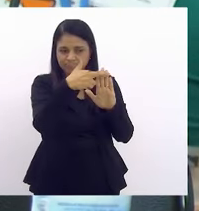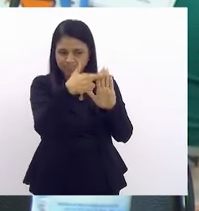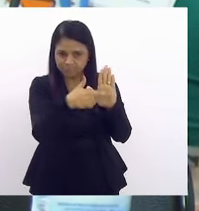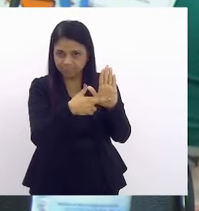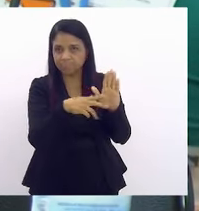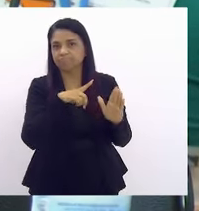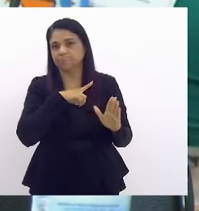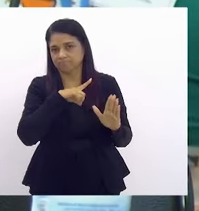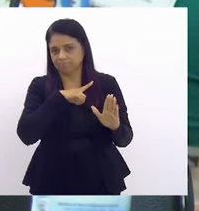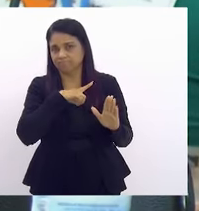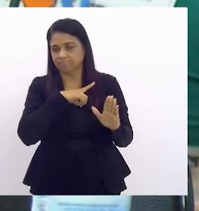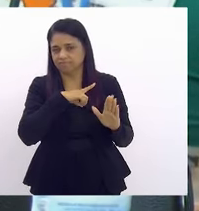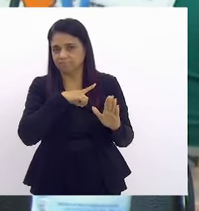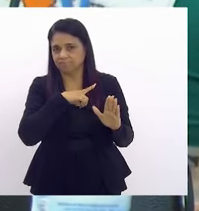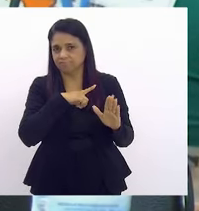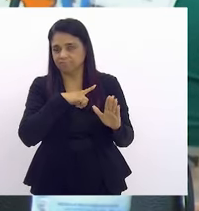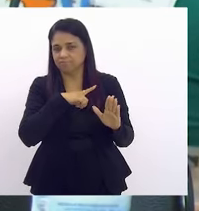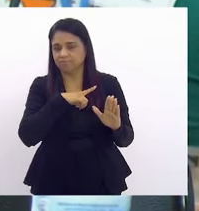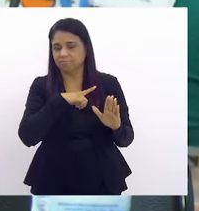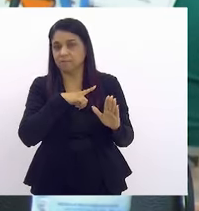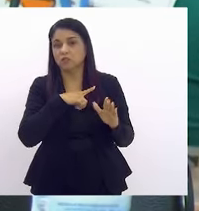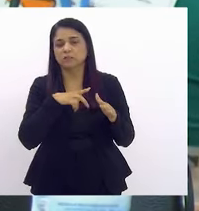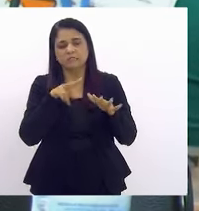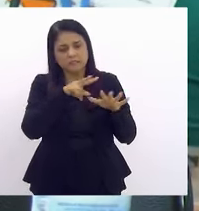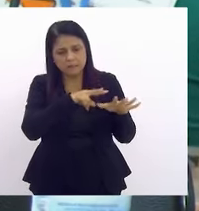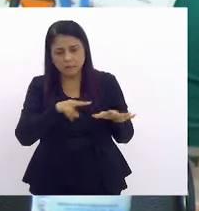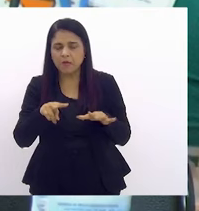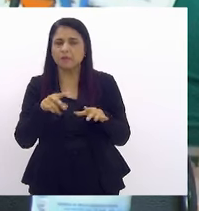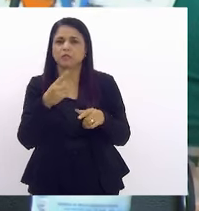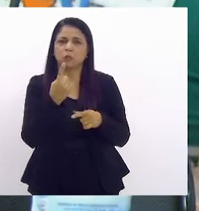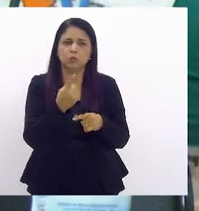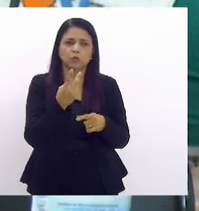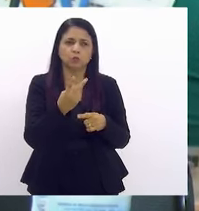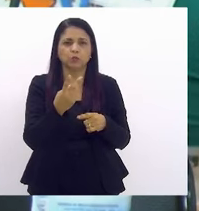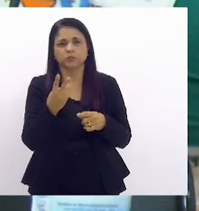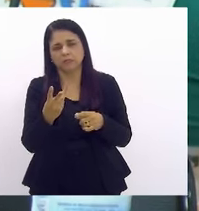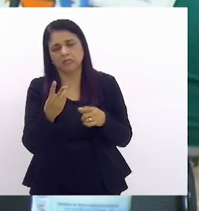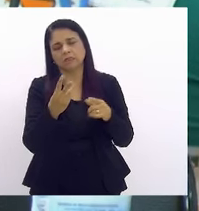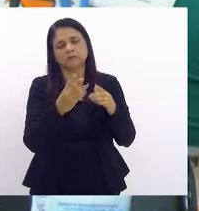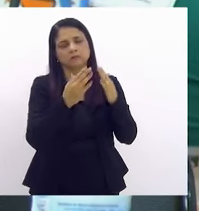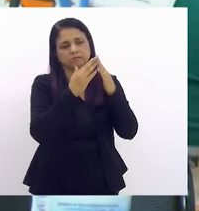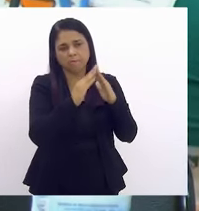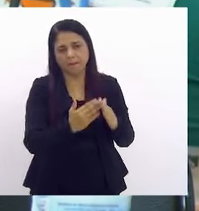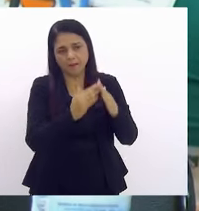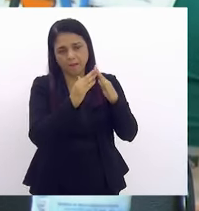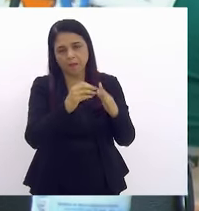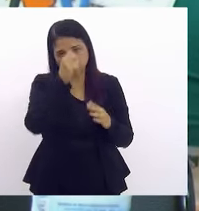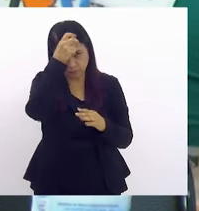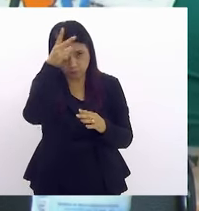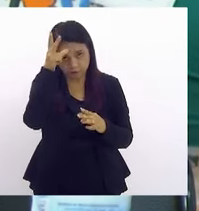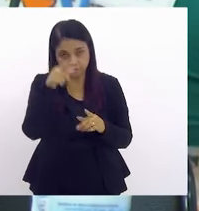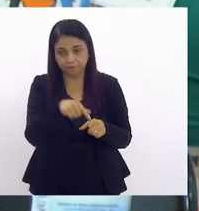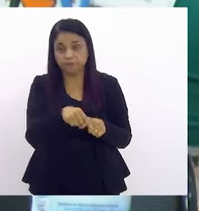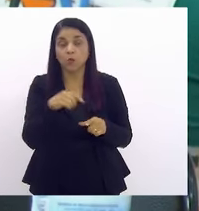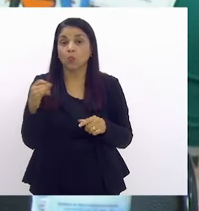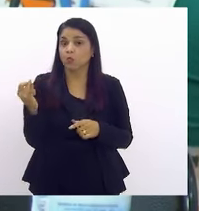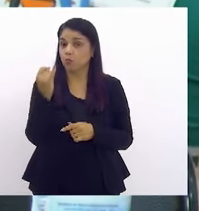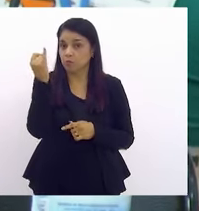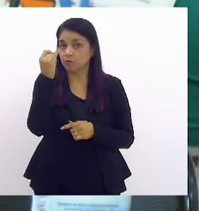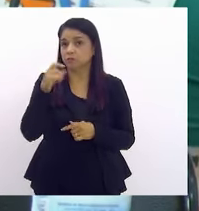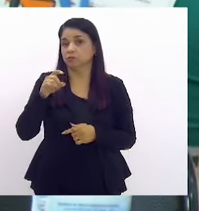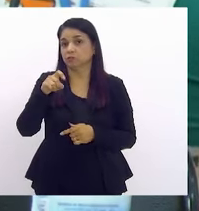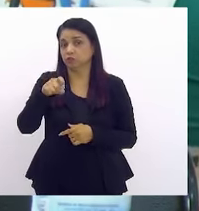de forma linear, né? Então, assim, toda semana tem uma, duas ou três demolições acontecendo no município. Mas o importante, Xande, é a